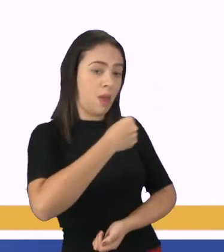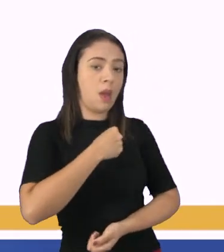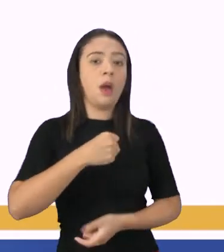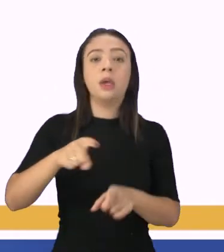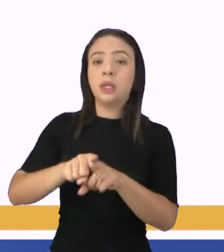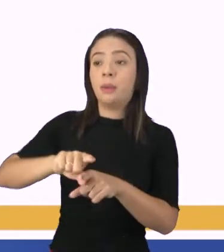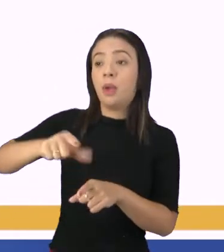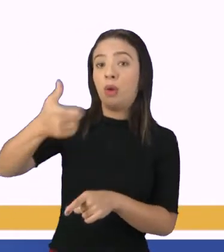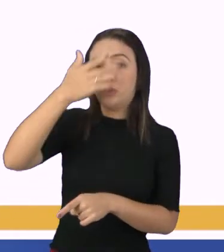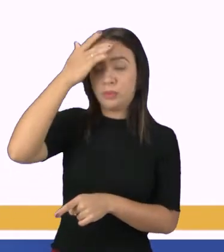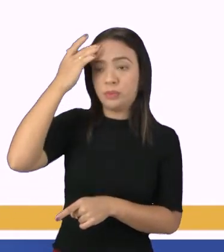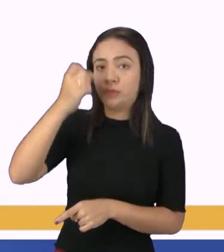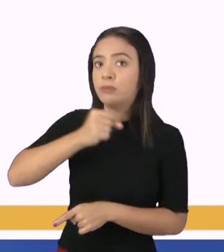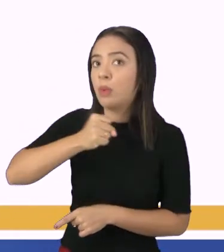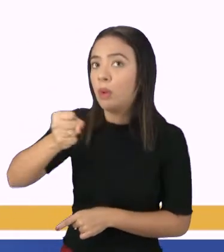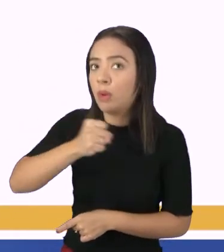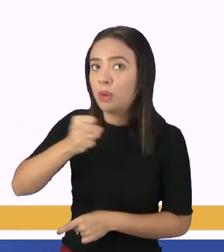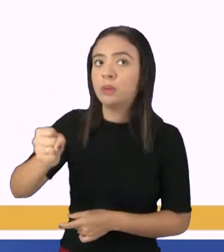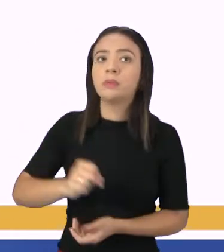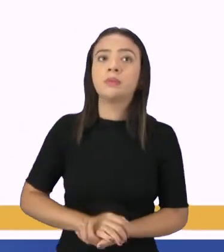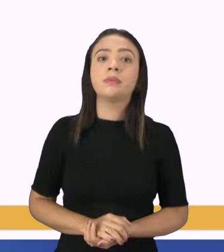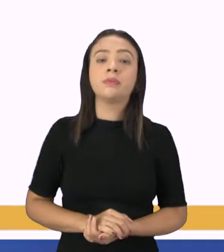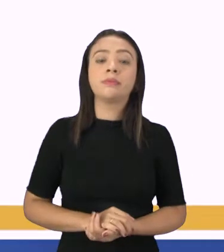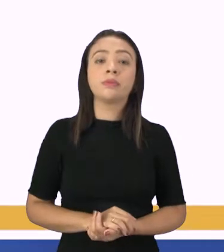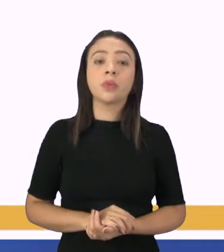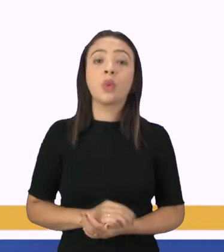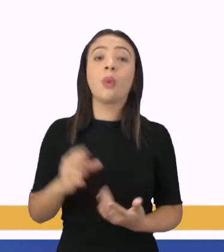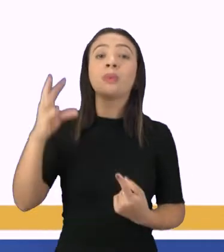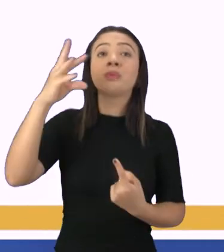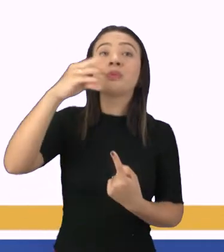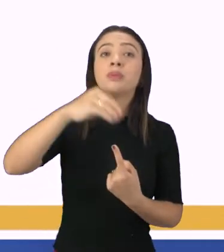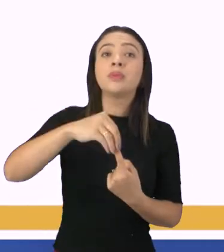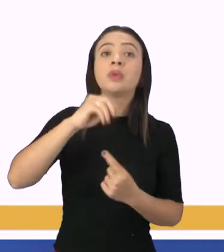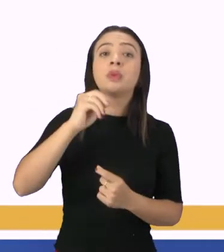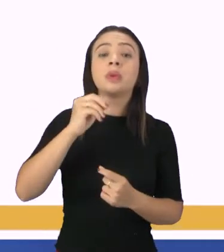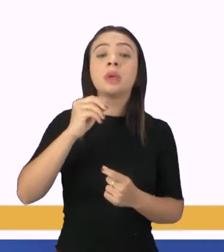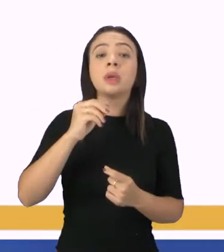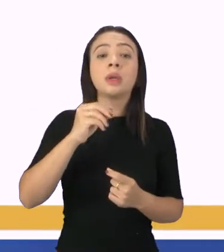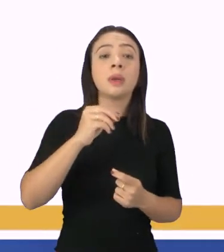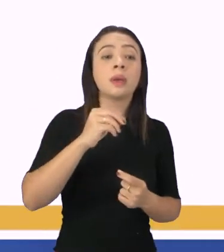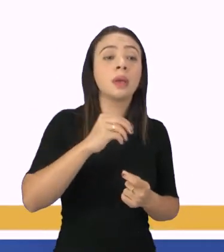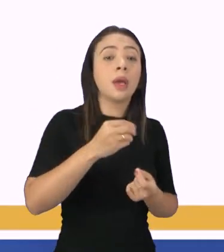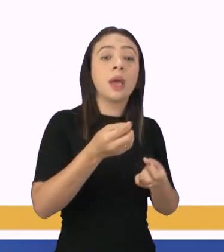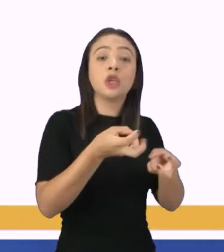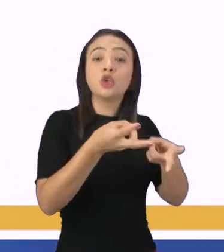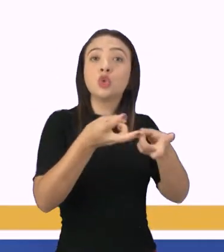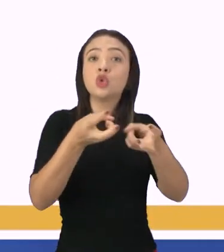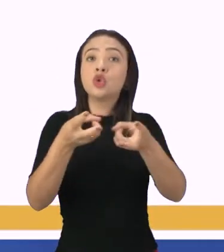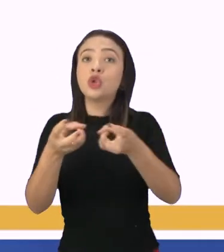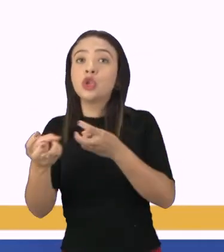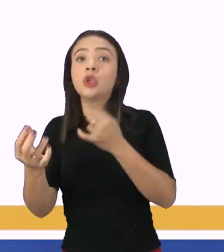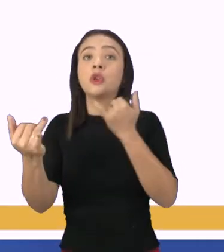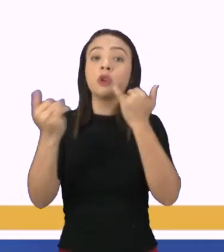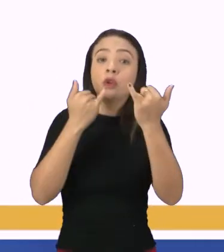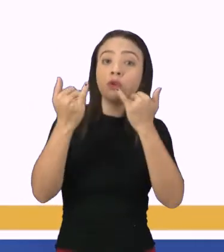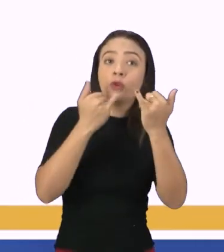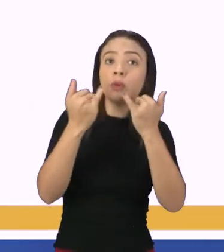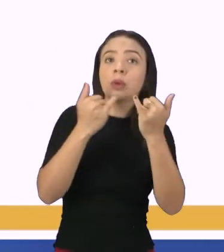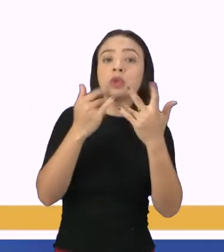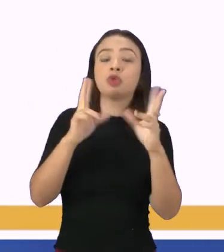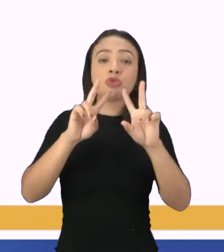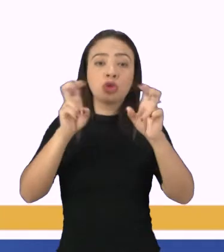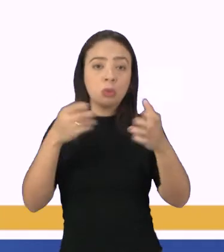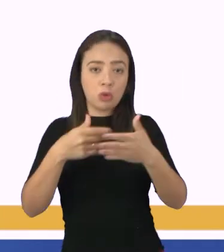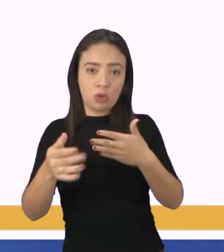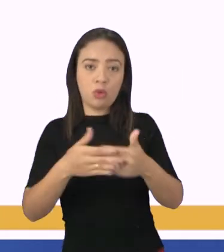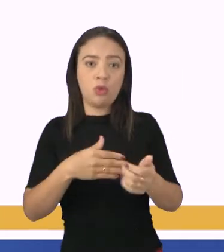entrevistado. O principal objetivo é extrair declarações e informações sobre determinado assunto. Esse é bem